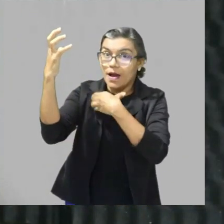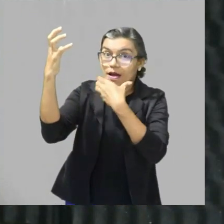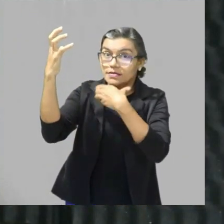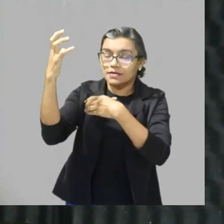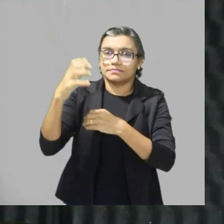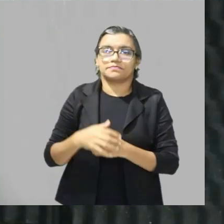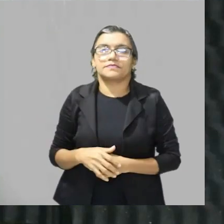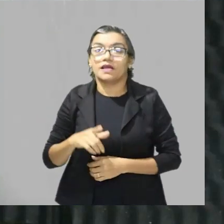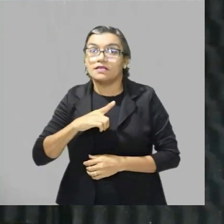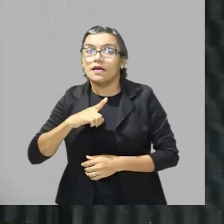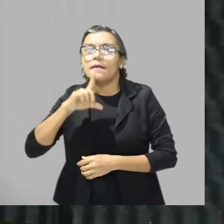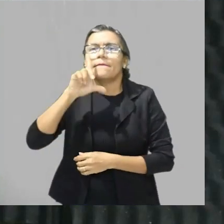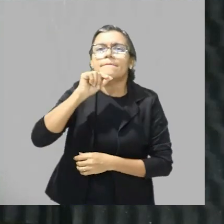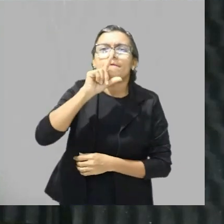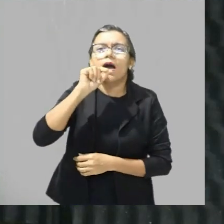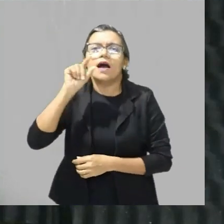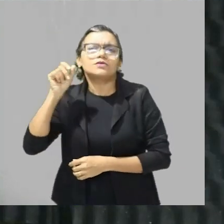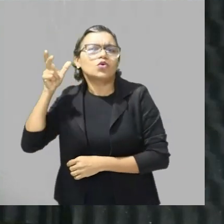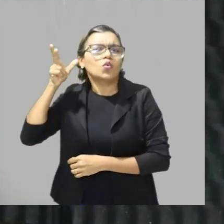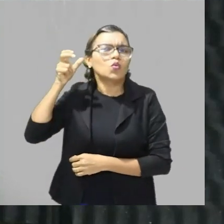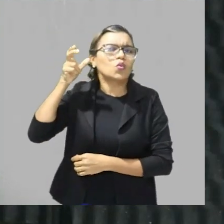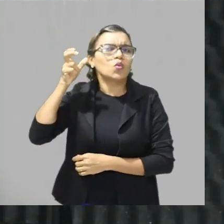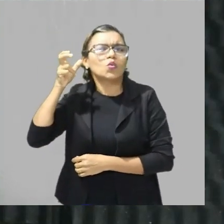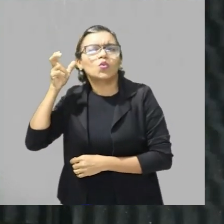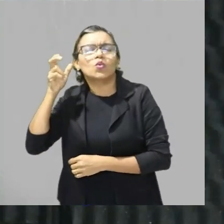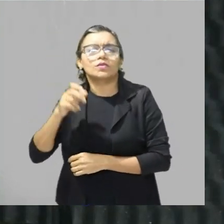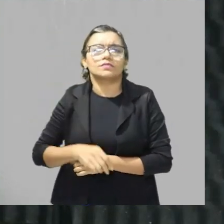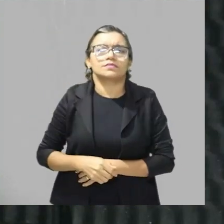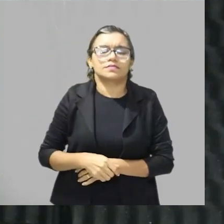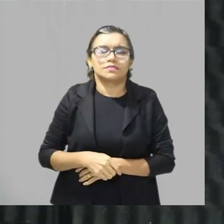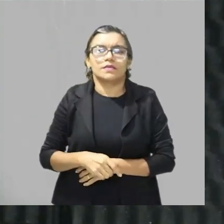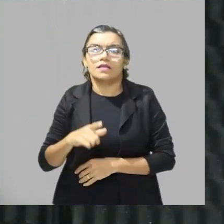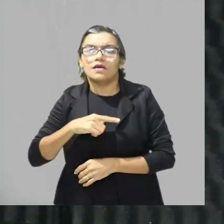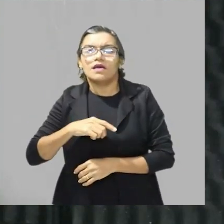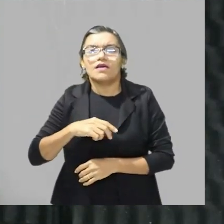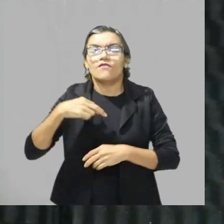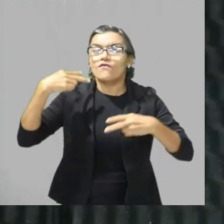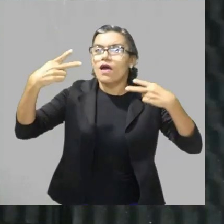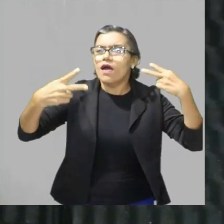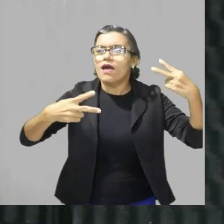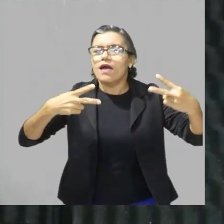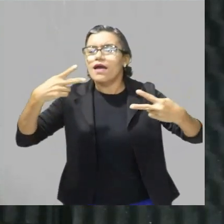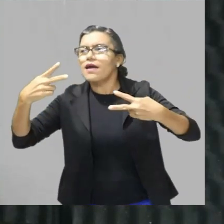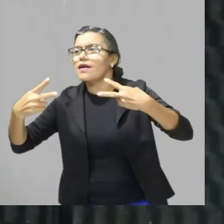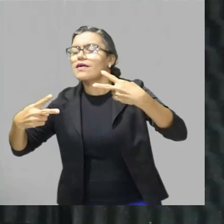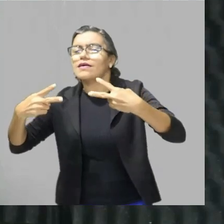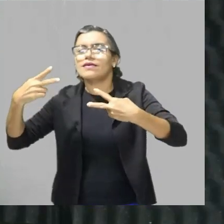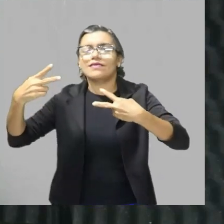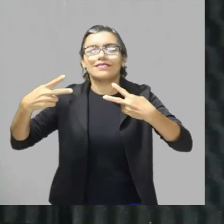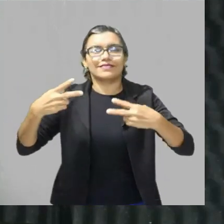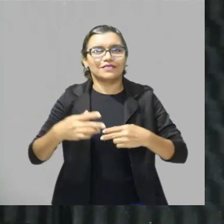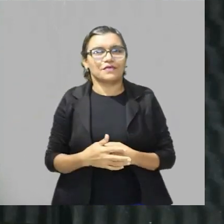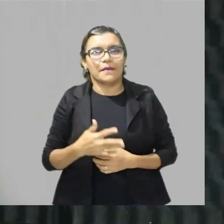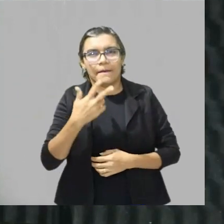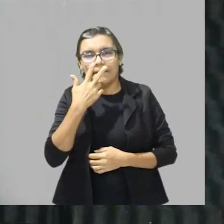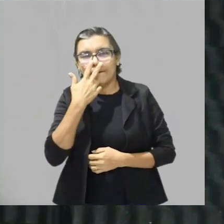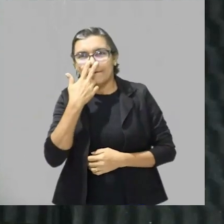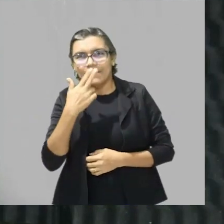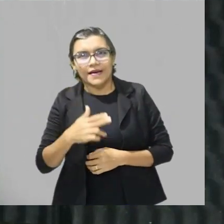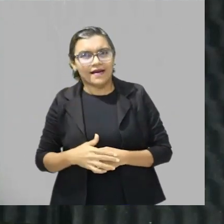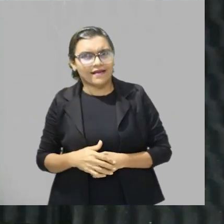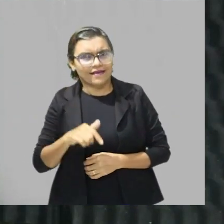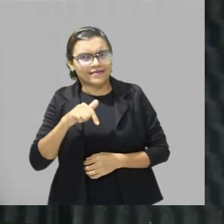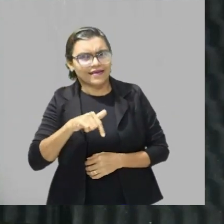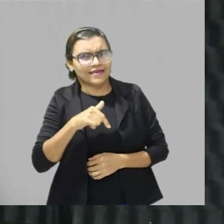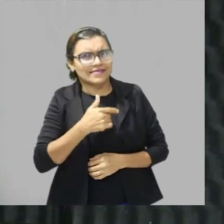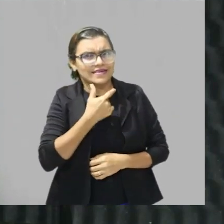pássaros gorjeavam em suas orelhas havia uma brisa Gentil no caso é lá na só pode ser na Inglaterra mesmo porque